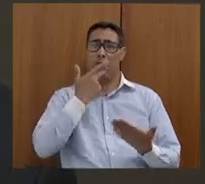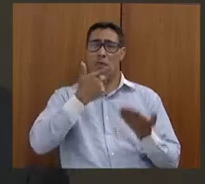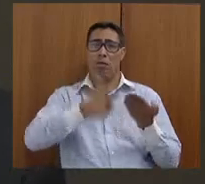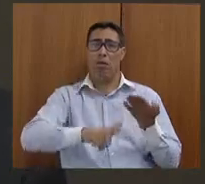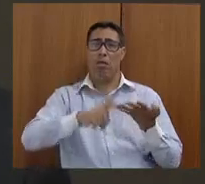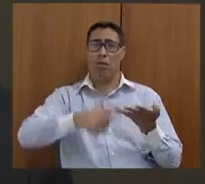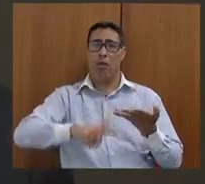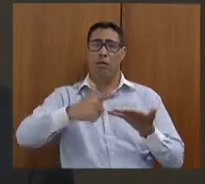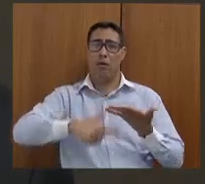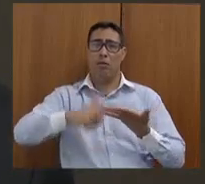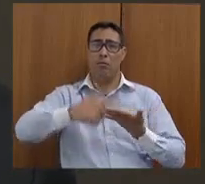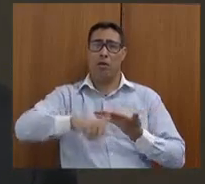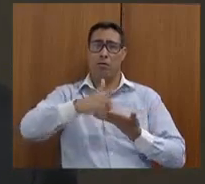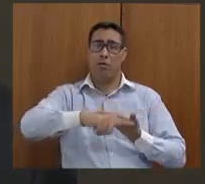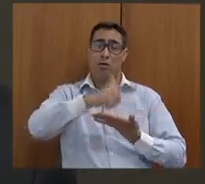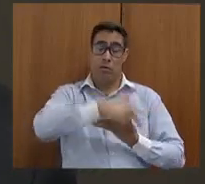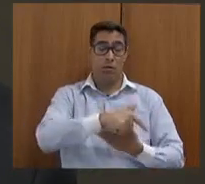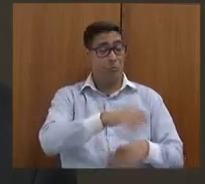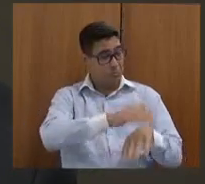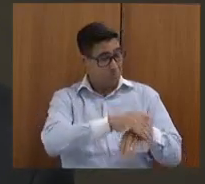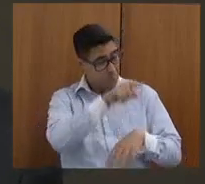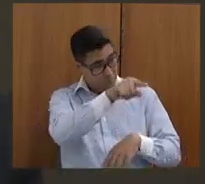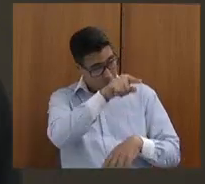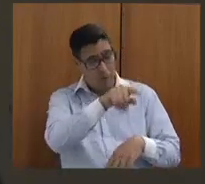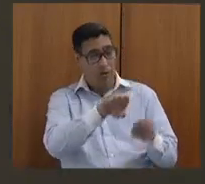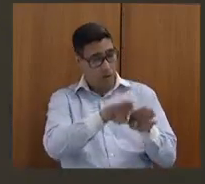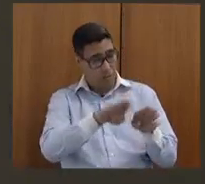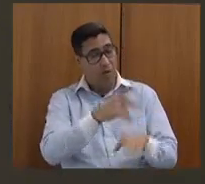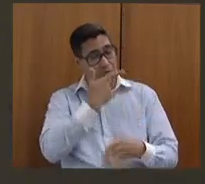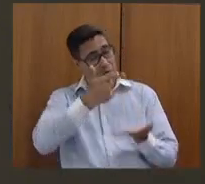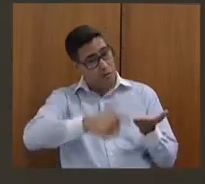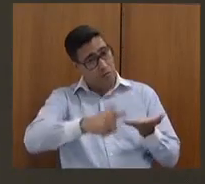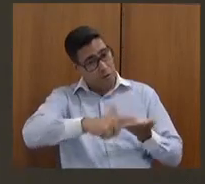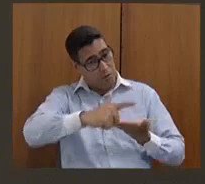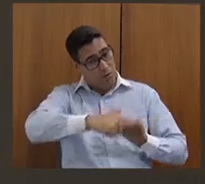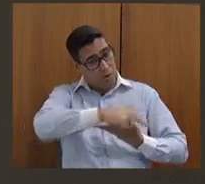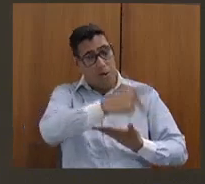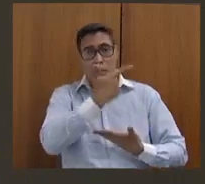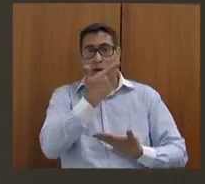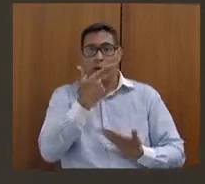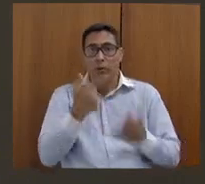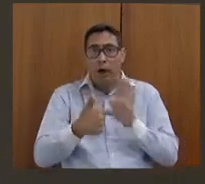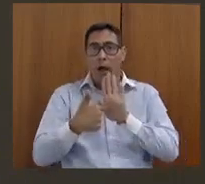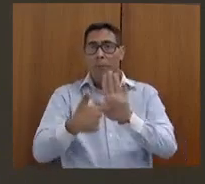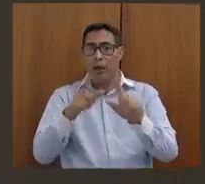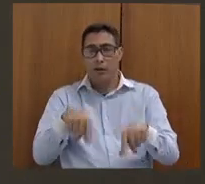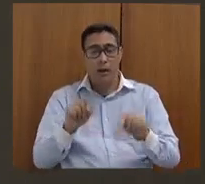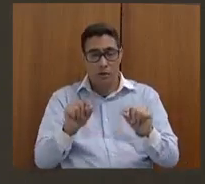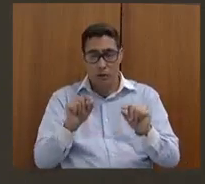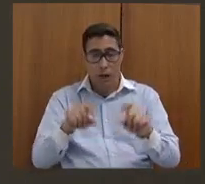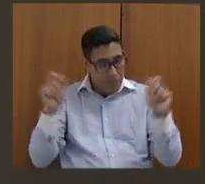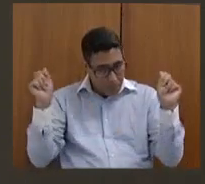até pelo Senhor e que não se apresente aqui a possibilidade